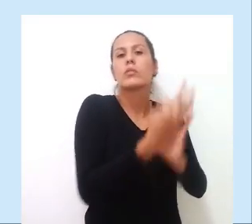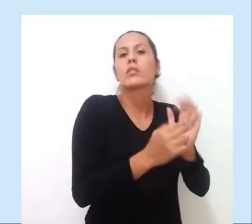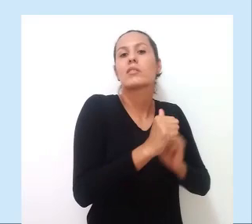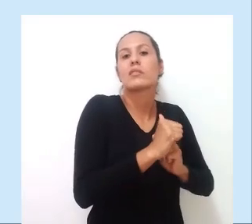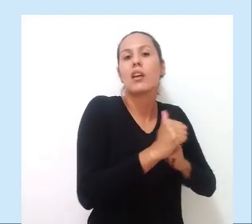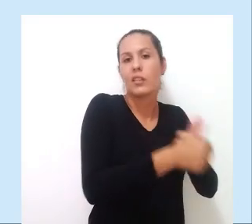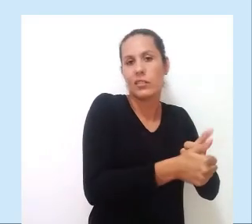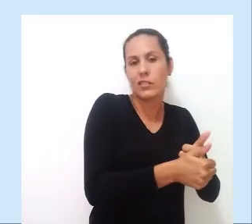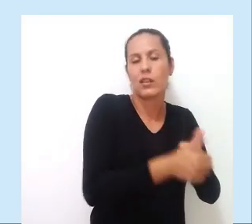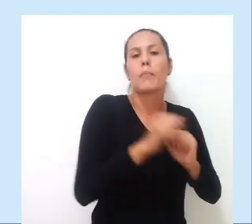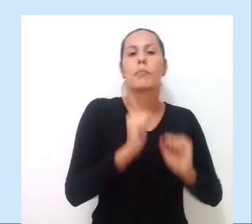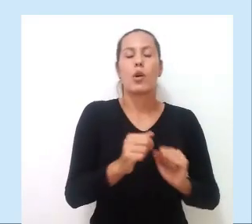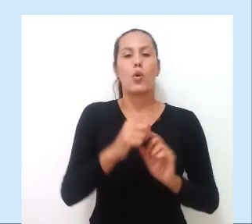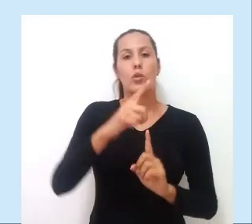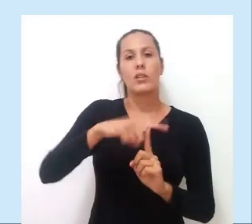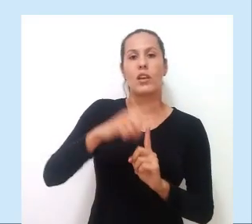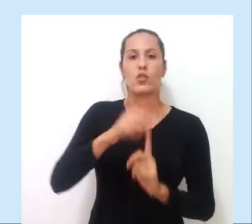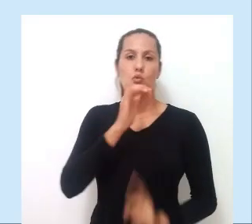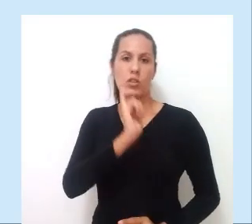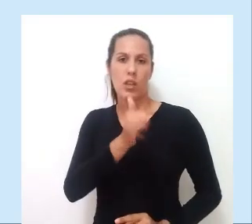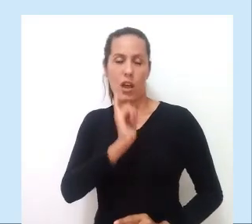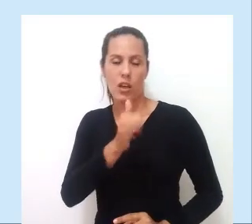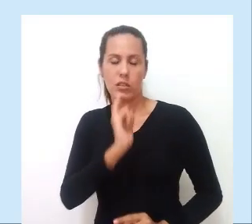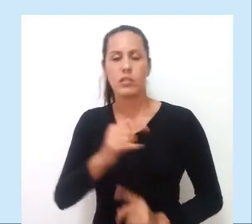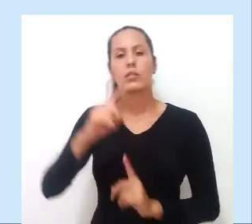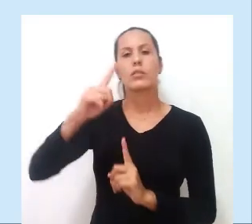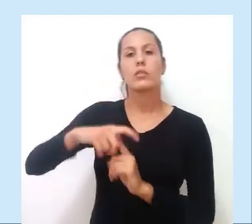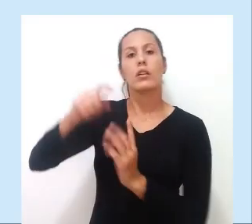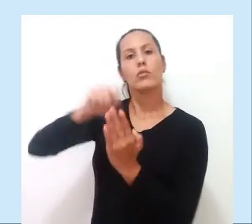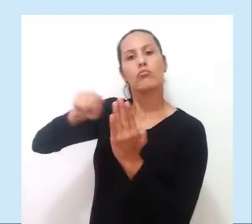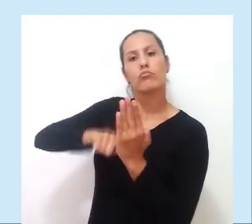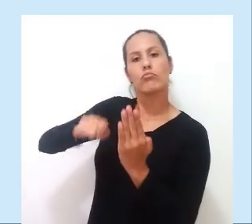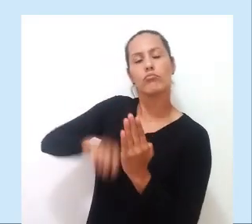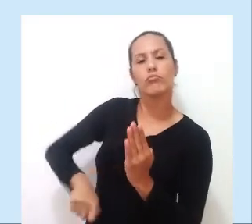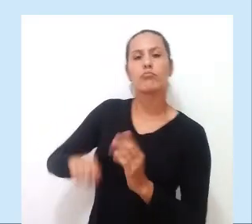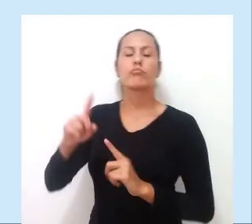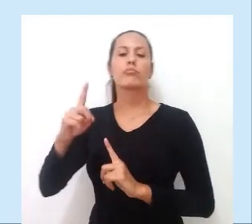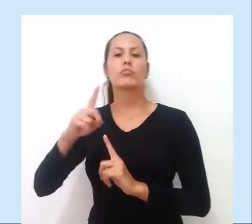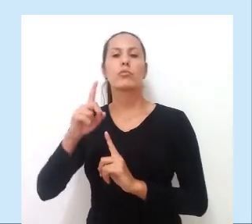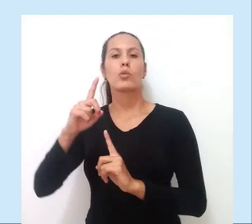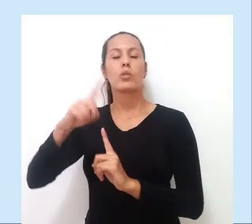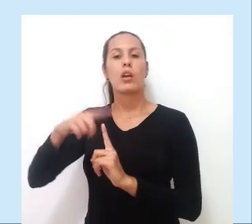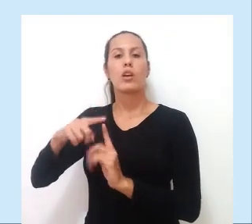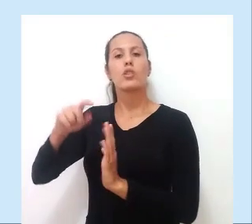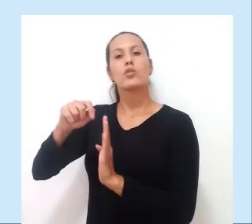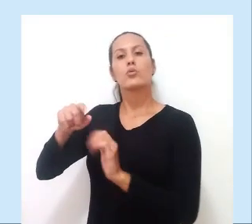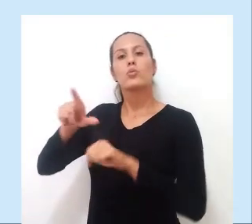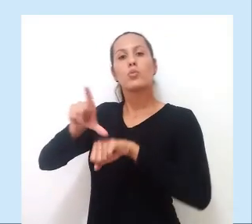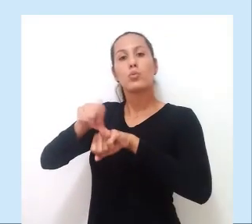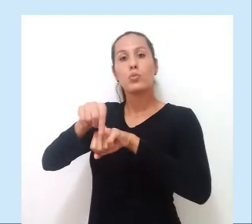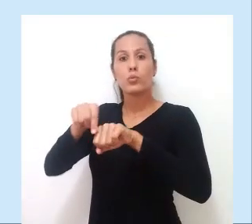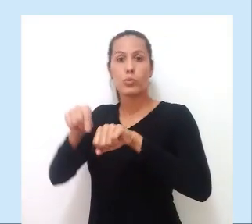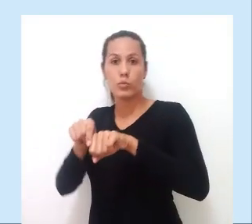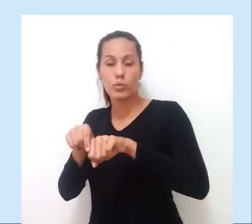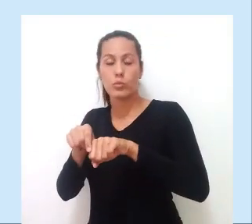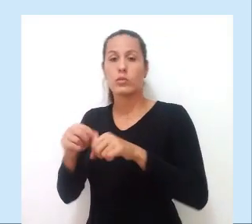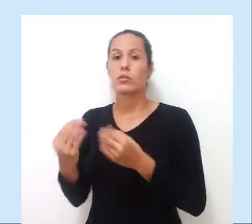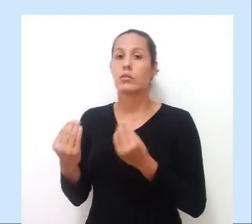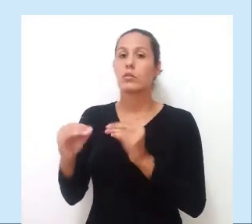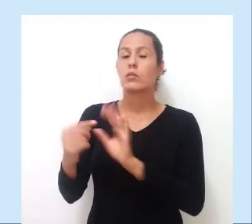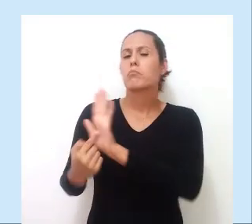um texto. Eu posso ter um texto narrativo, descritivo, dissertativo. O dissertativo, ele pode ser